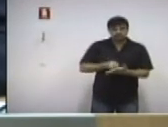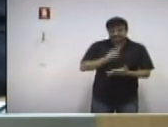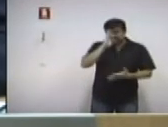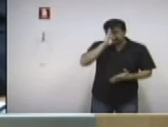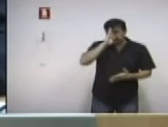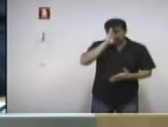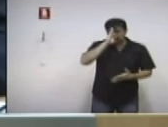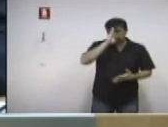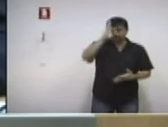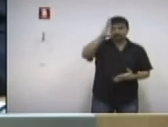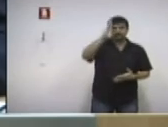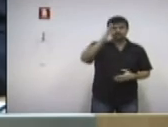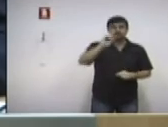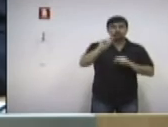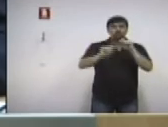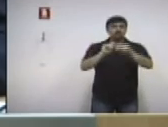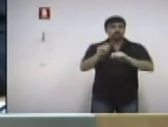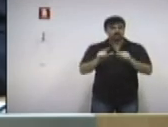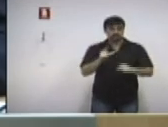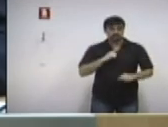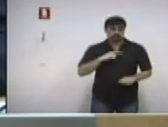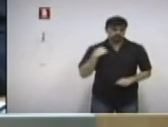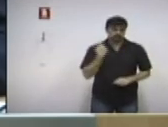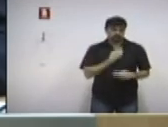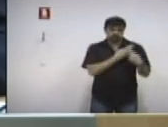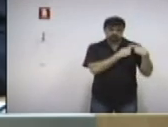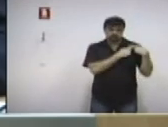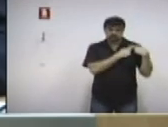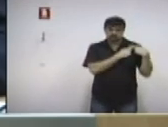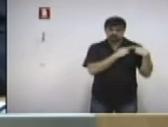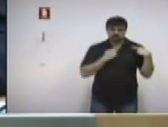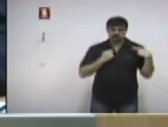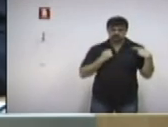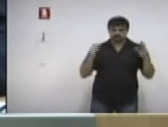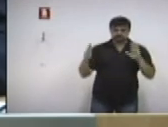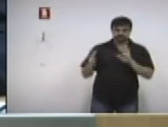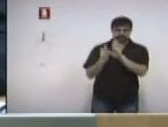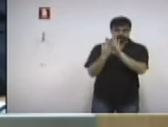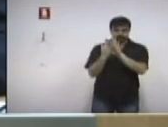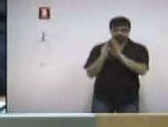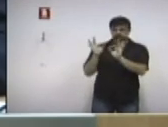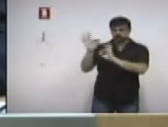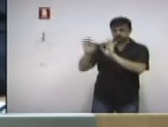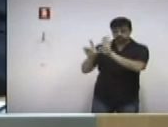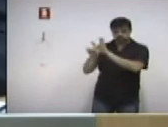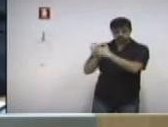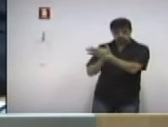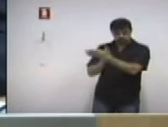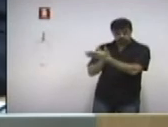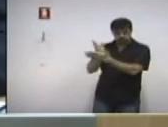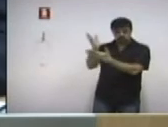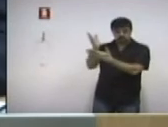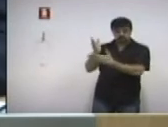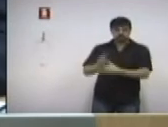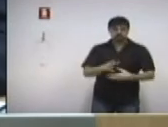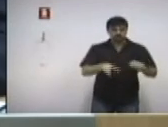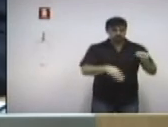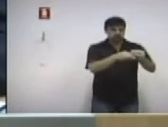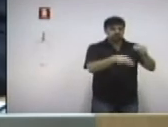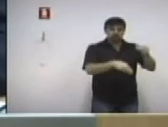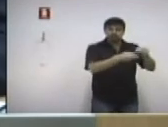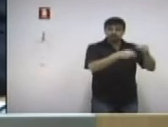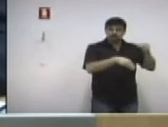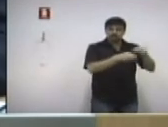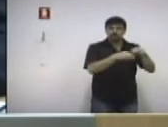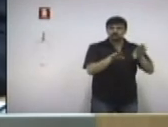principal EA obrigação acessória então não há contradição alguma passando a peça orçamentária que as emendas